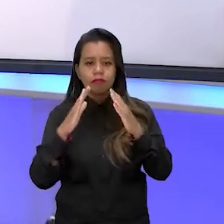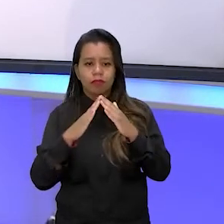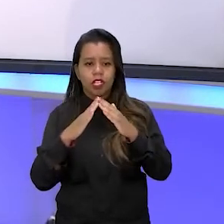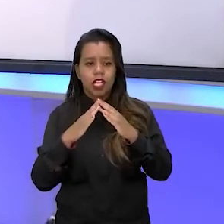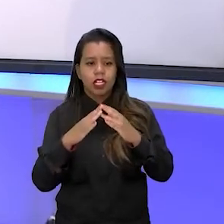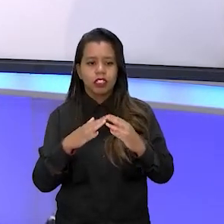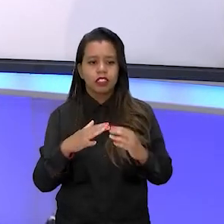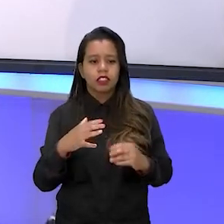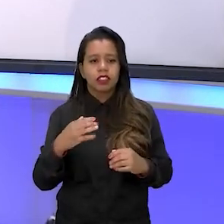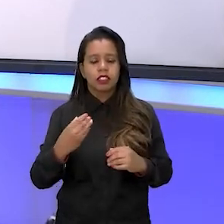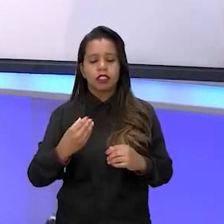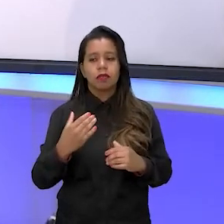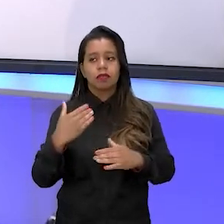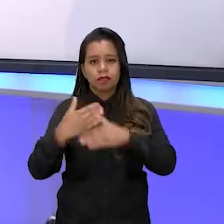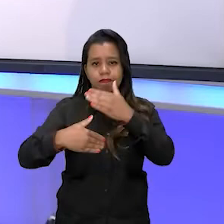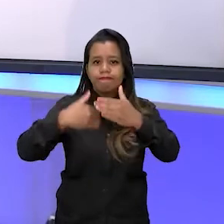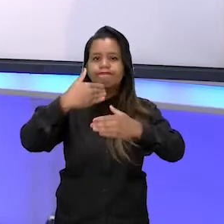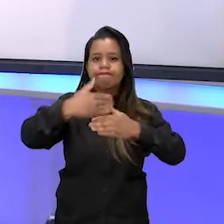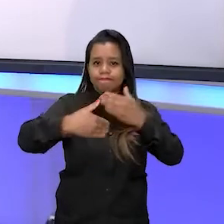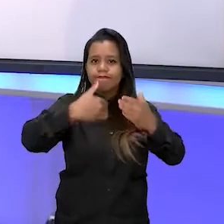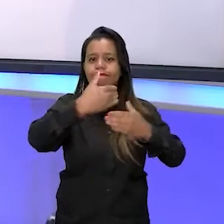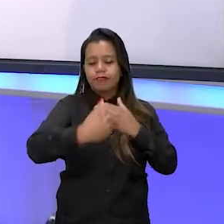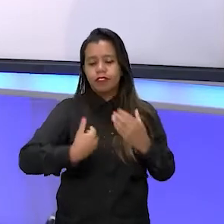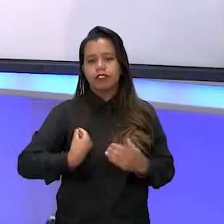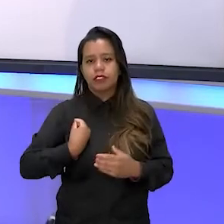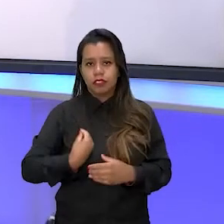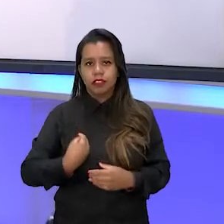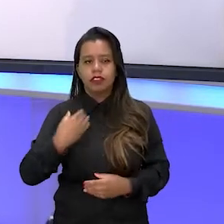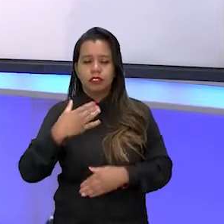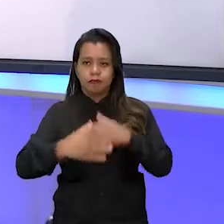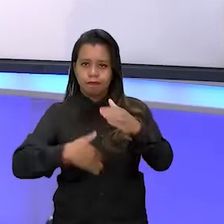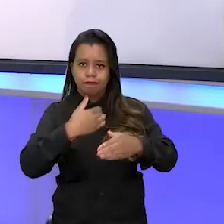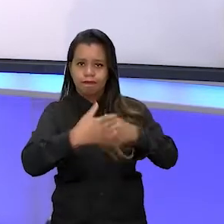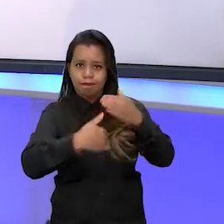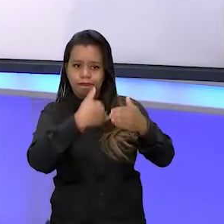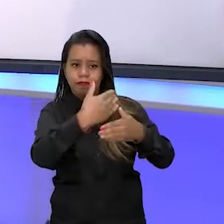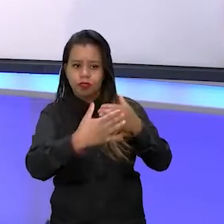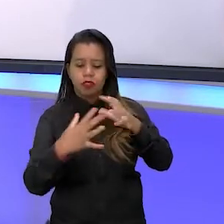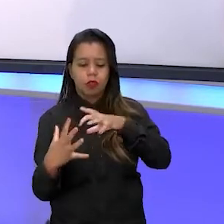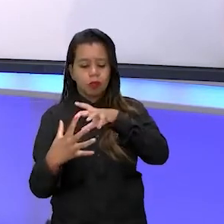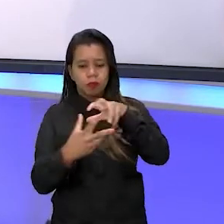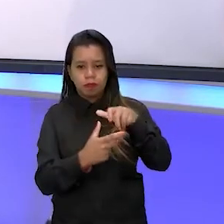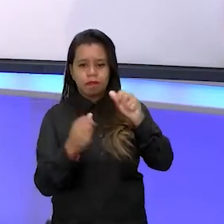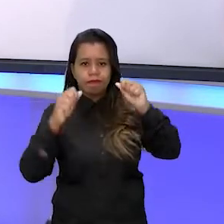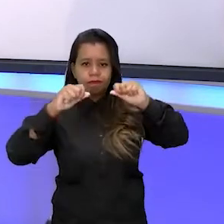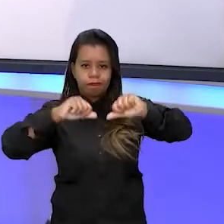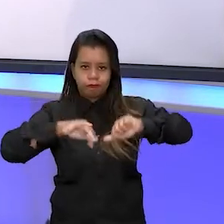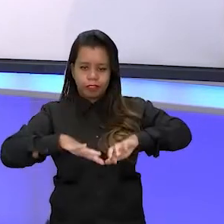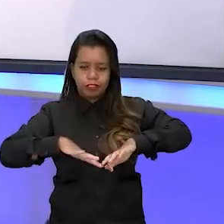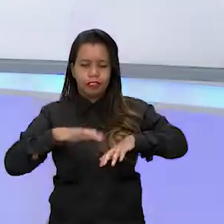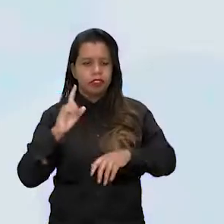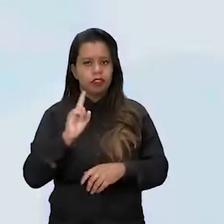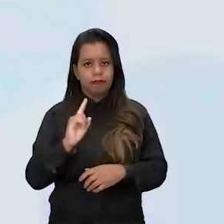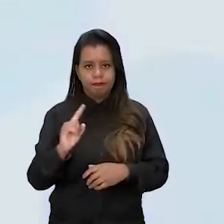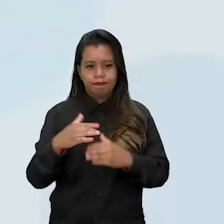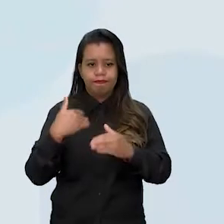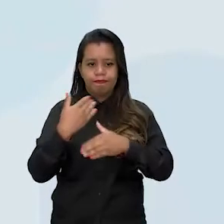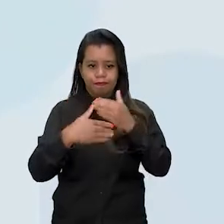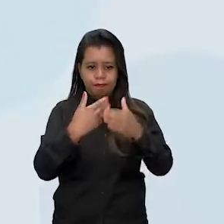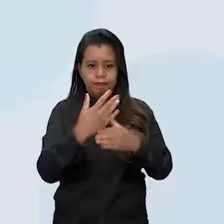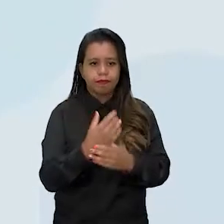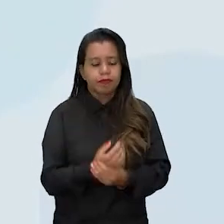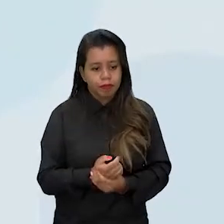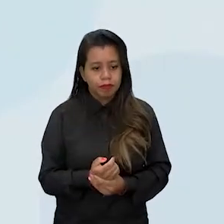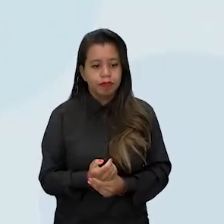gerações, garantir, né, os direitos das gerações futuras, né? Não estragar tanto o planeta. Tá certo? Então, olha lá, no caso da